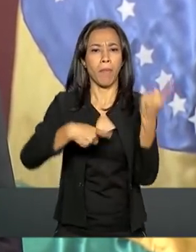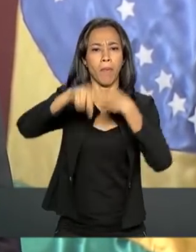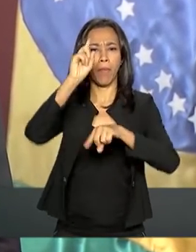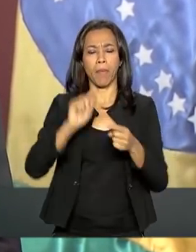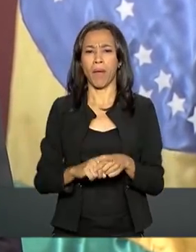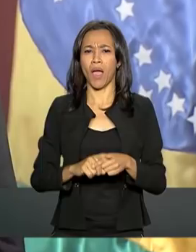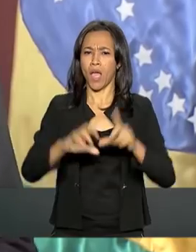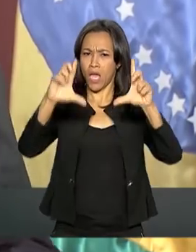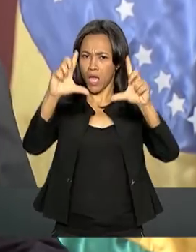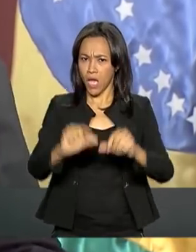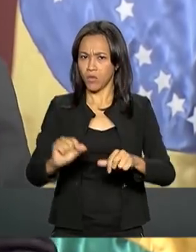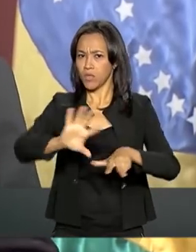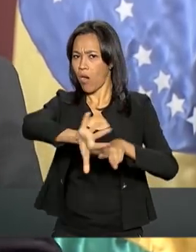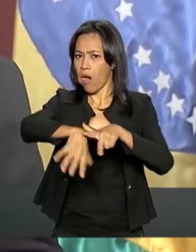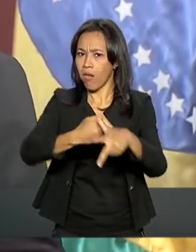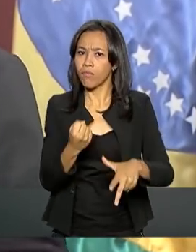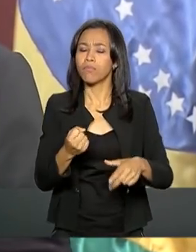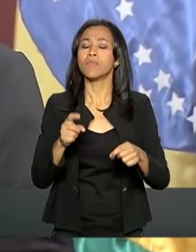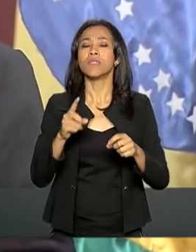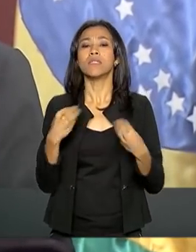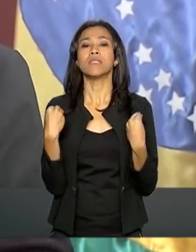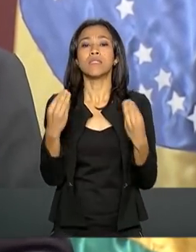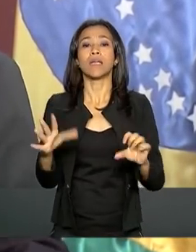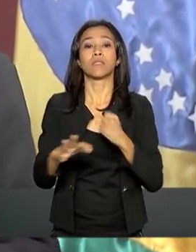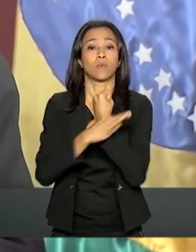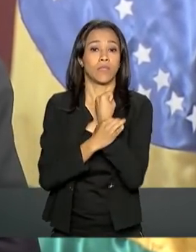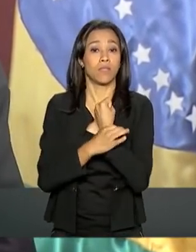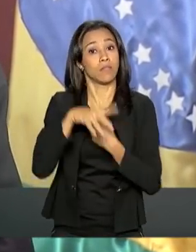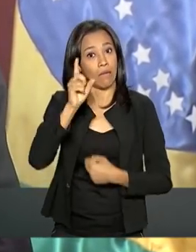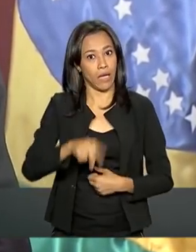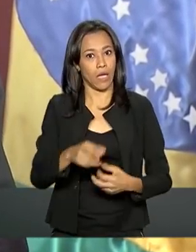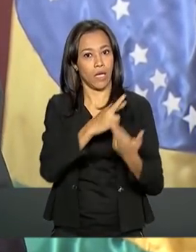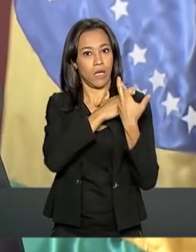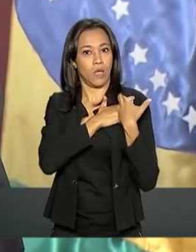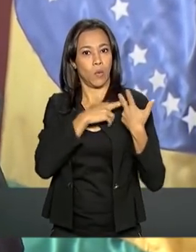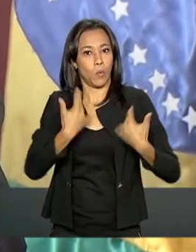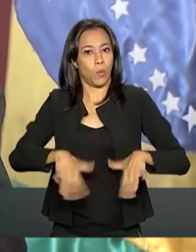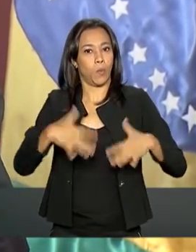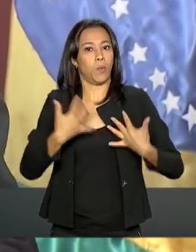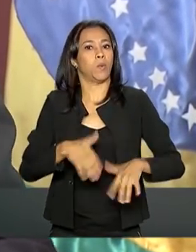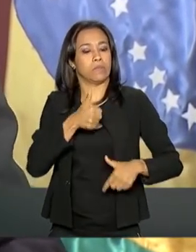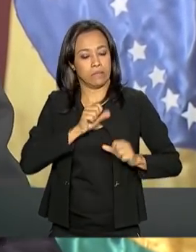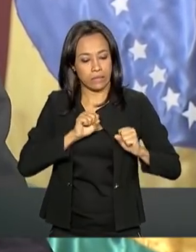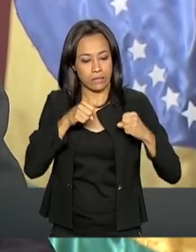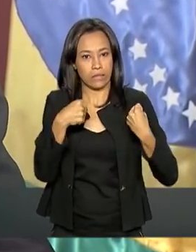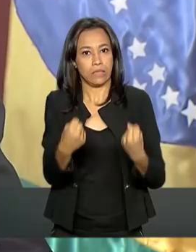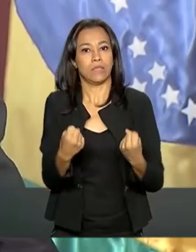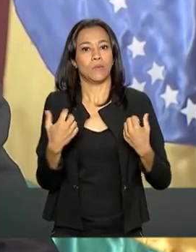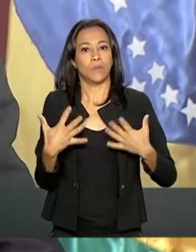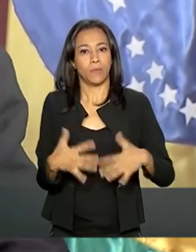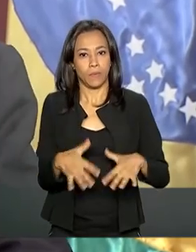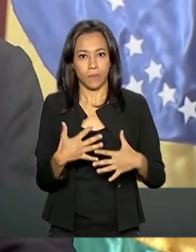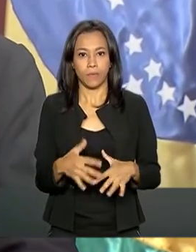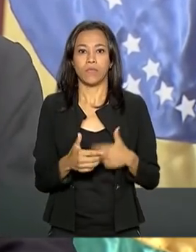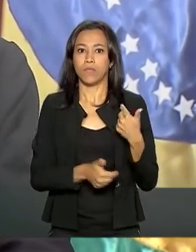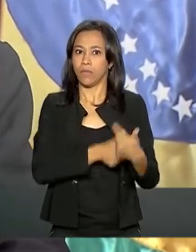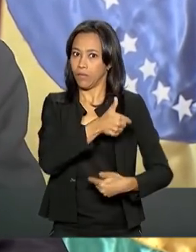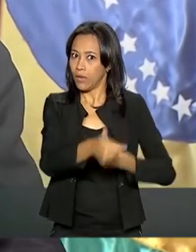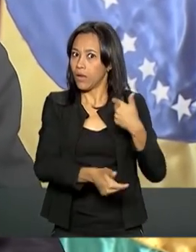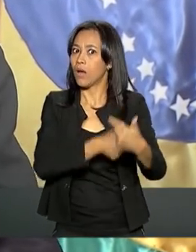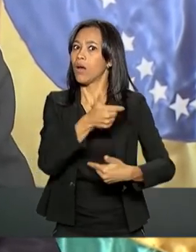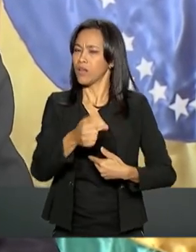mais segurança. E essa é uma grande responsabilidade, uma grande tarefa que sei que o senhor